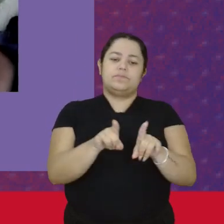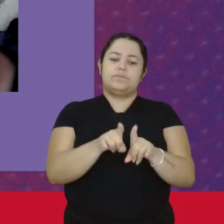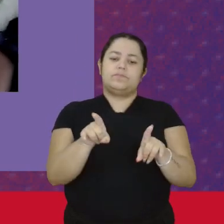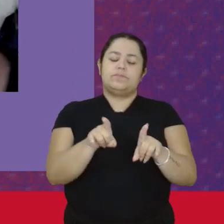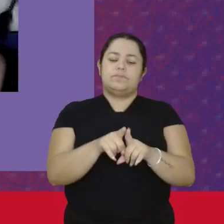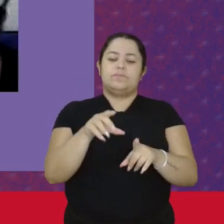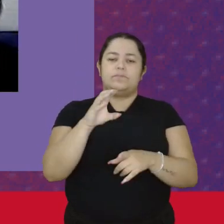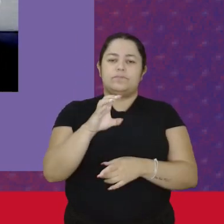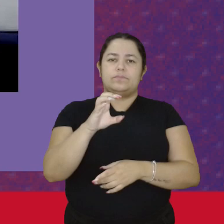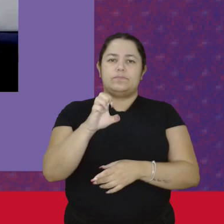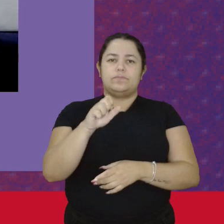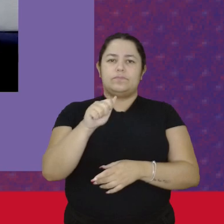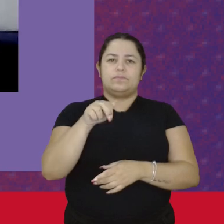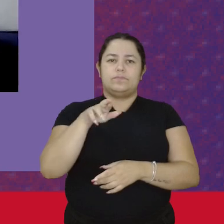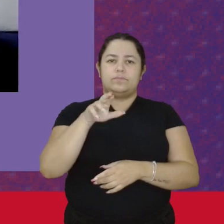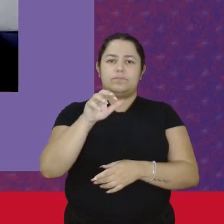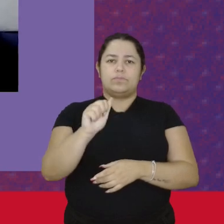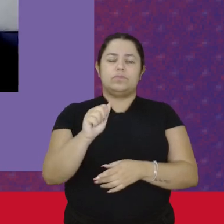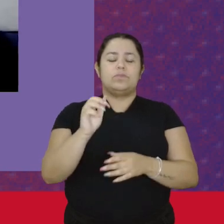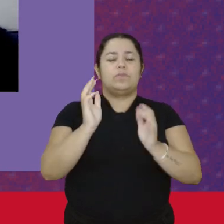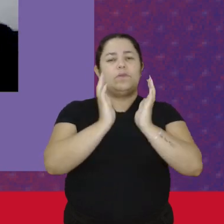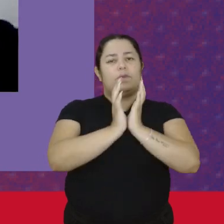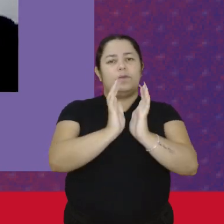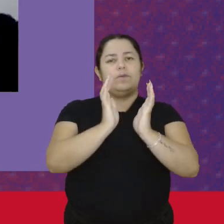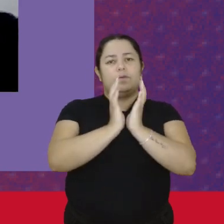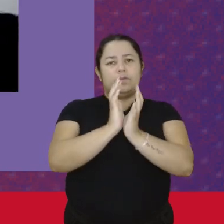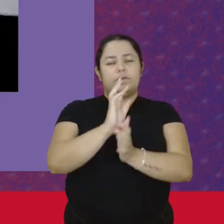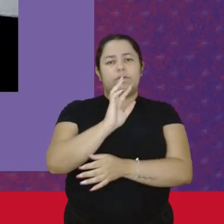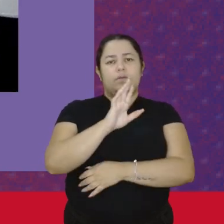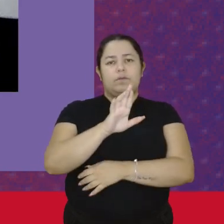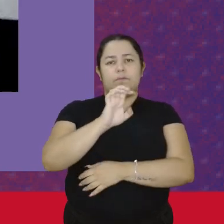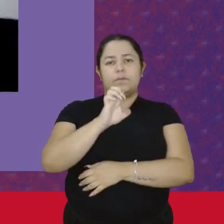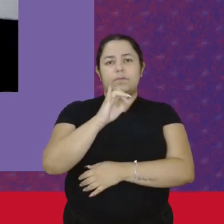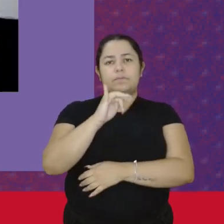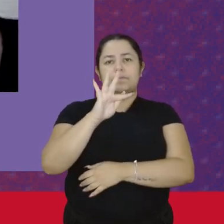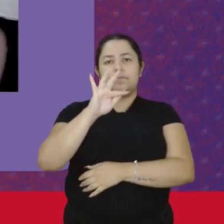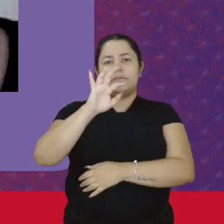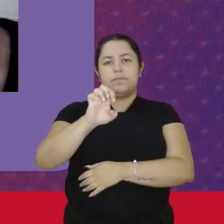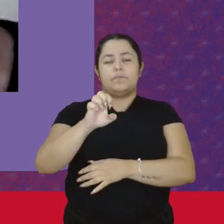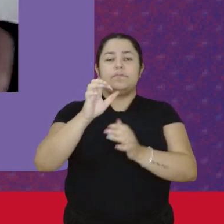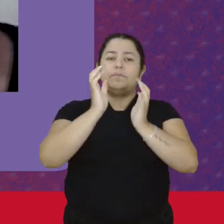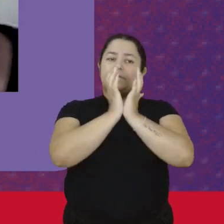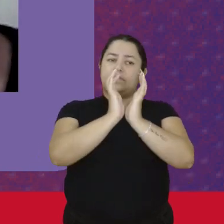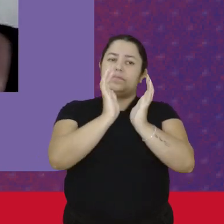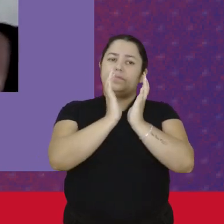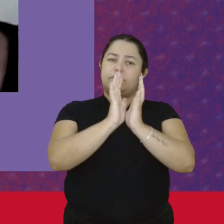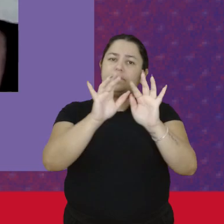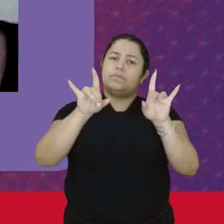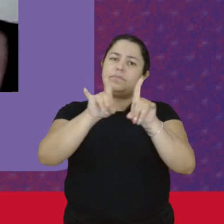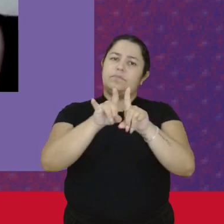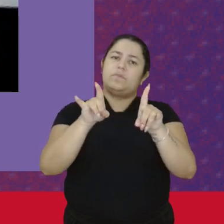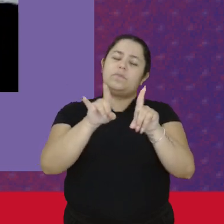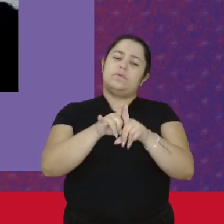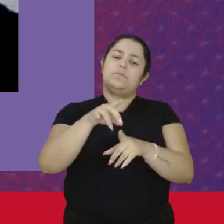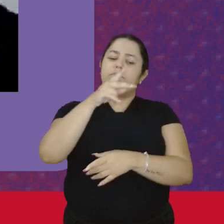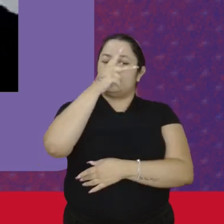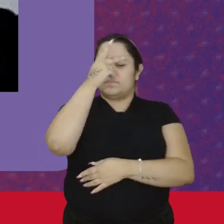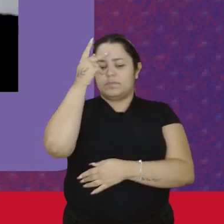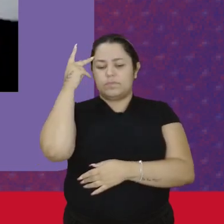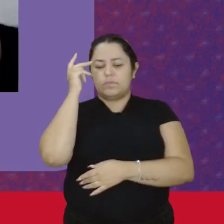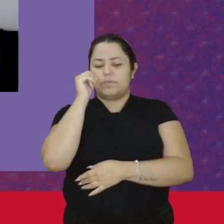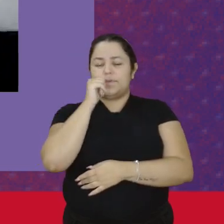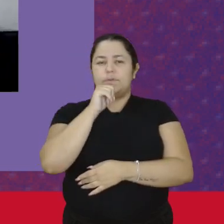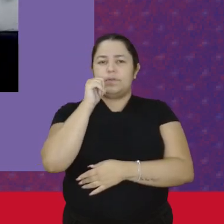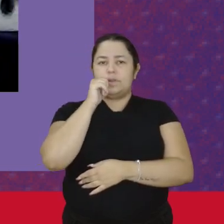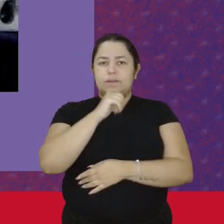Ceará, eu tinha uns grupos, e Recife, né? Tinha uns grupos de pessoas, de